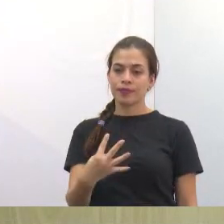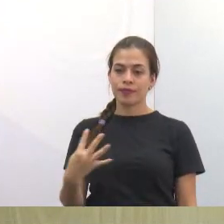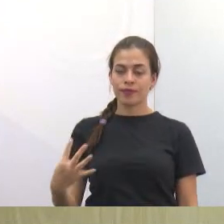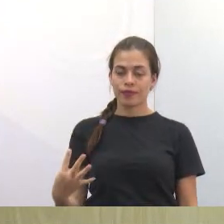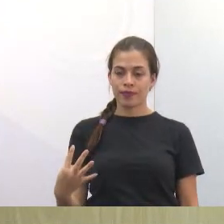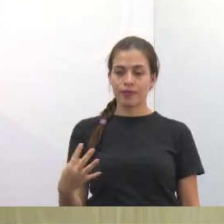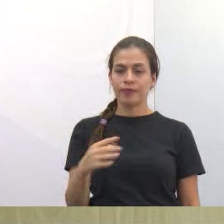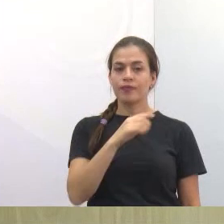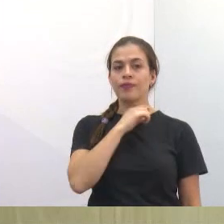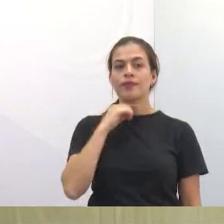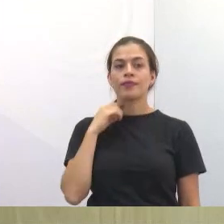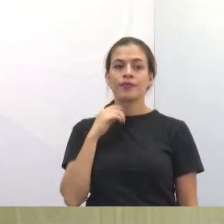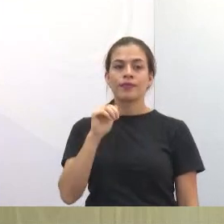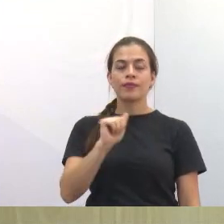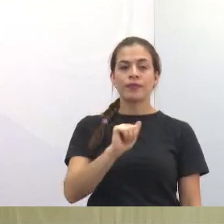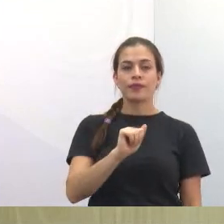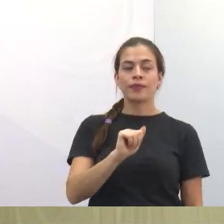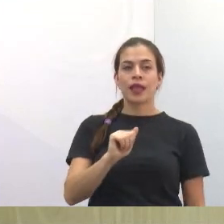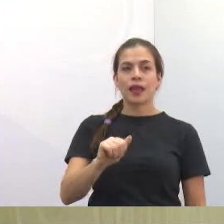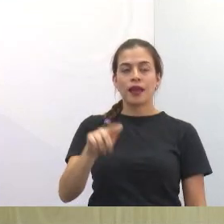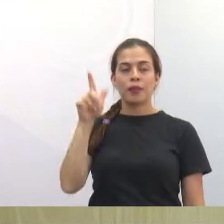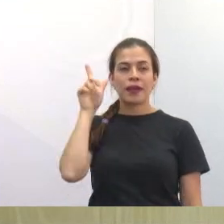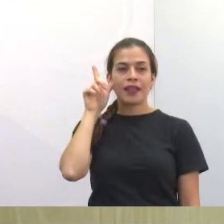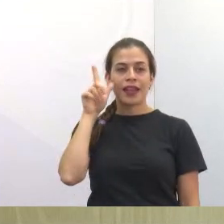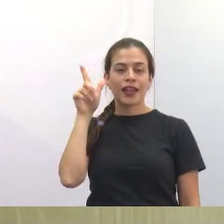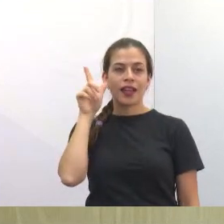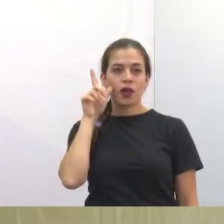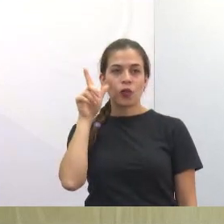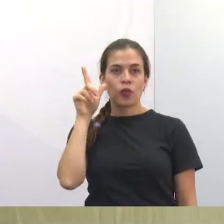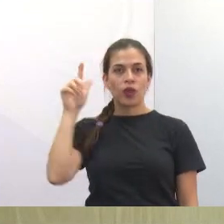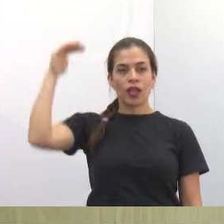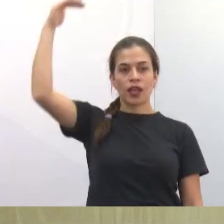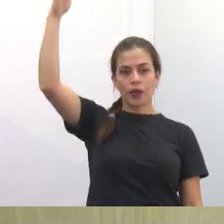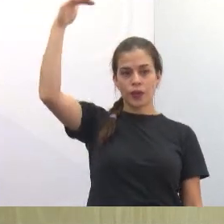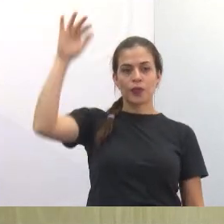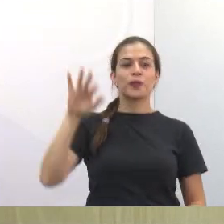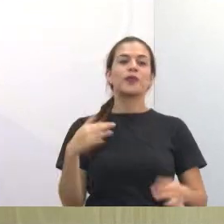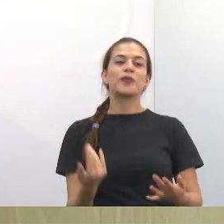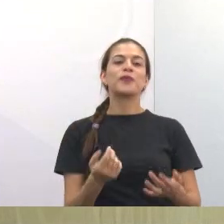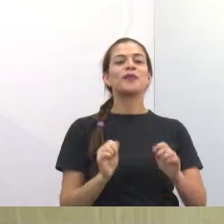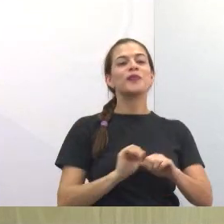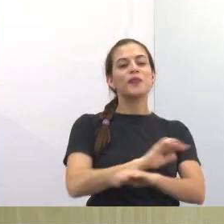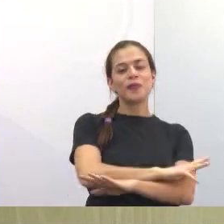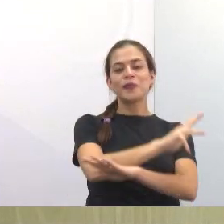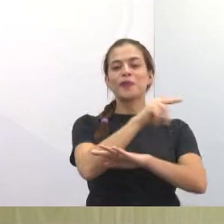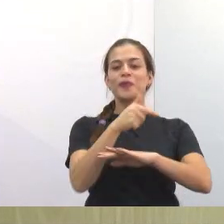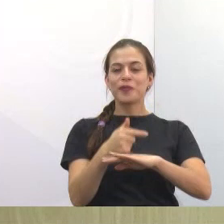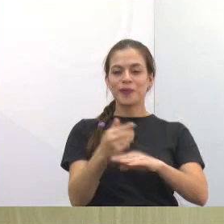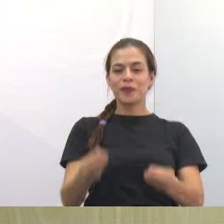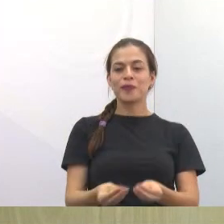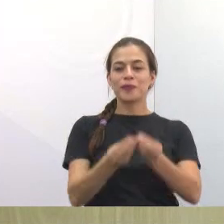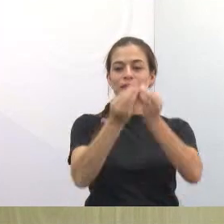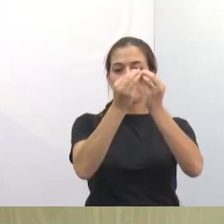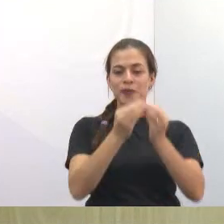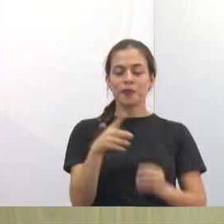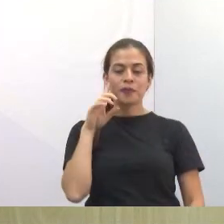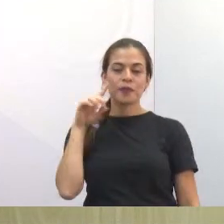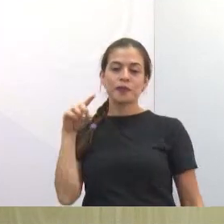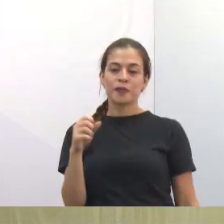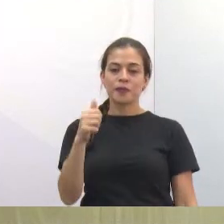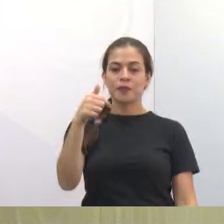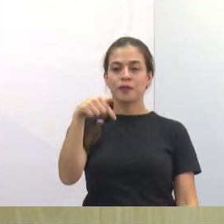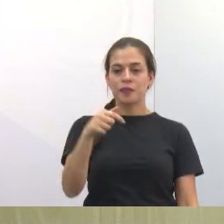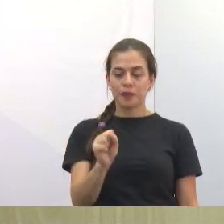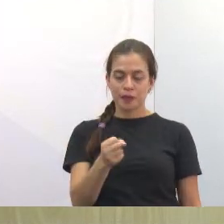Alessandro Ramos pela missa presidida em 18 de julho de 2024, no Cerco de Jericó 2024,